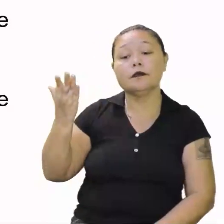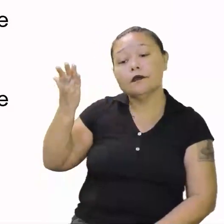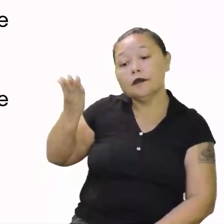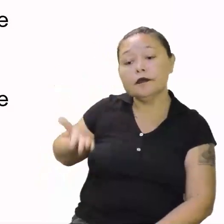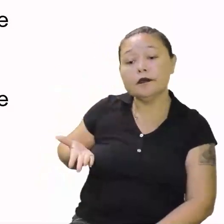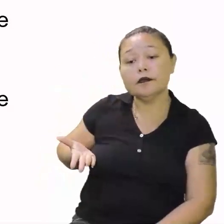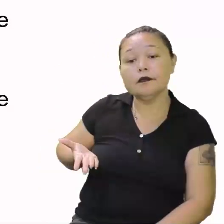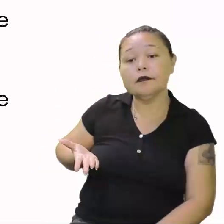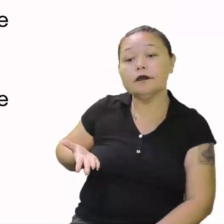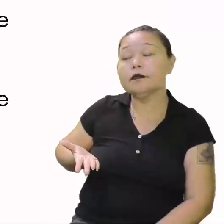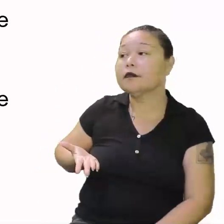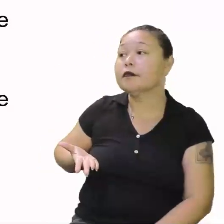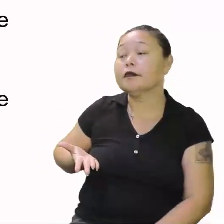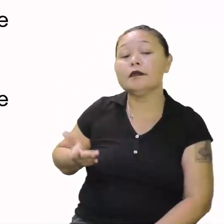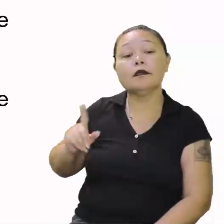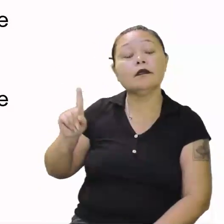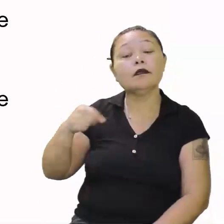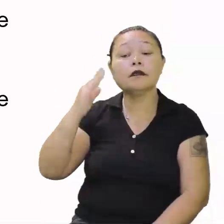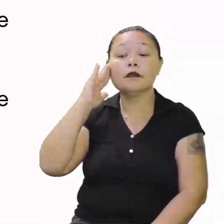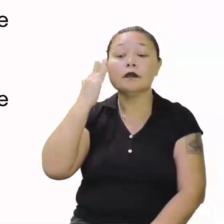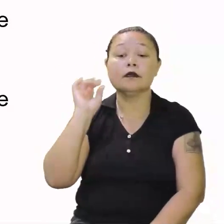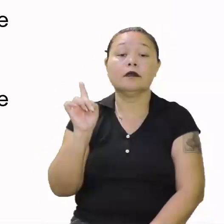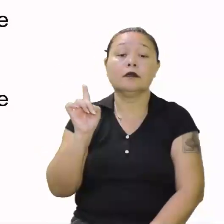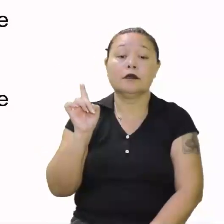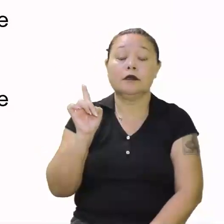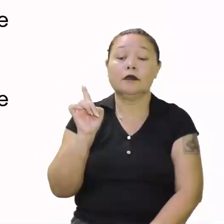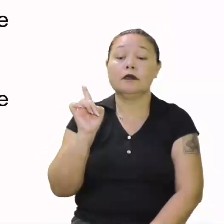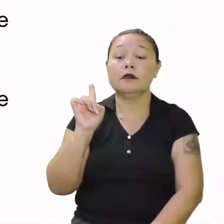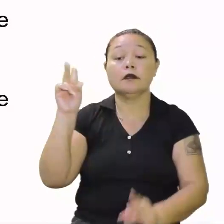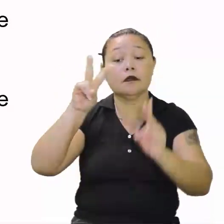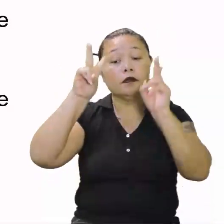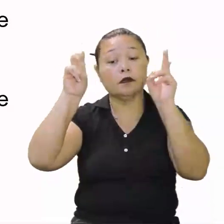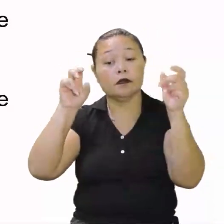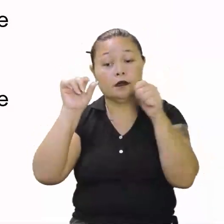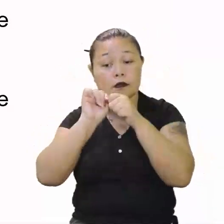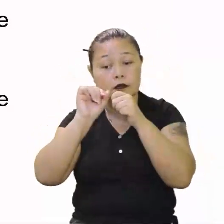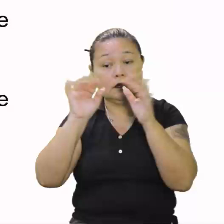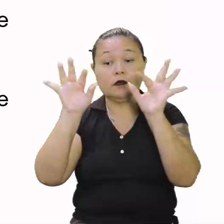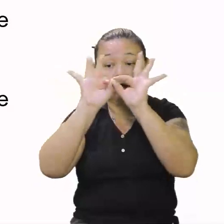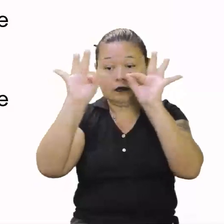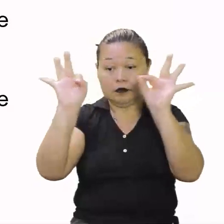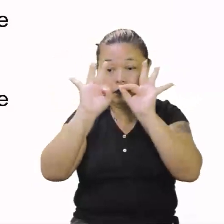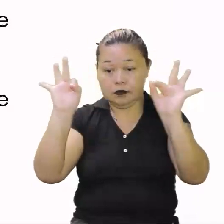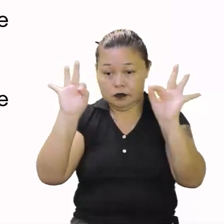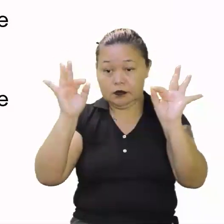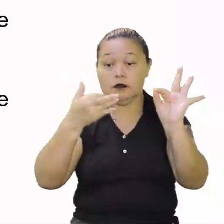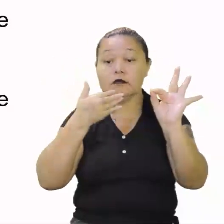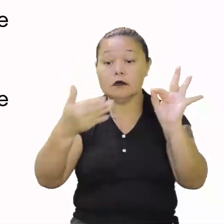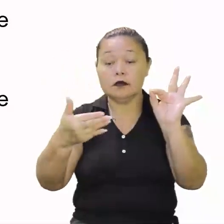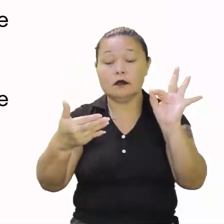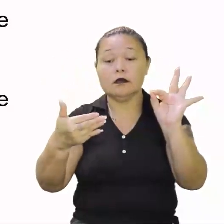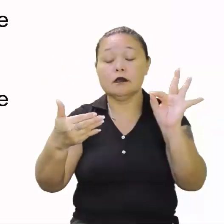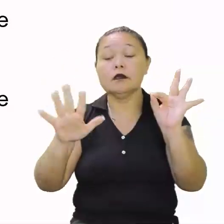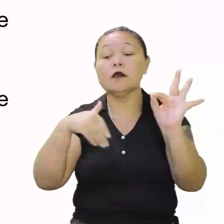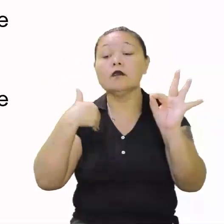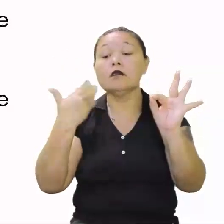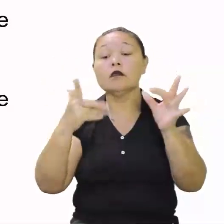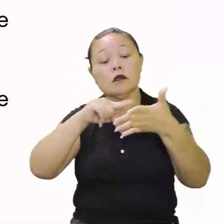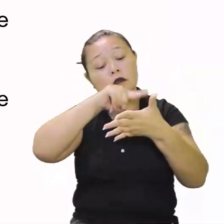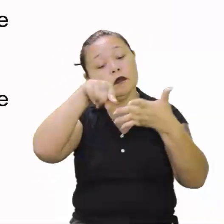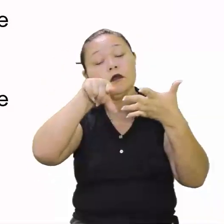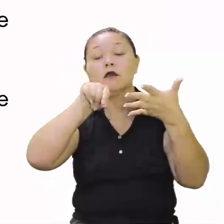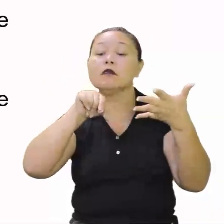questão, então, entendendo que aborda o enunciado, qual a